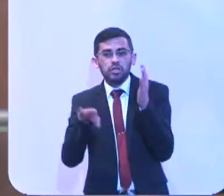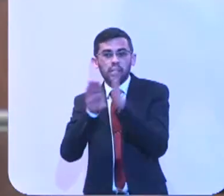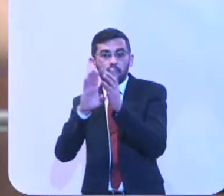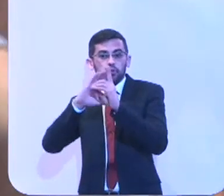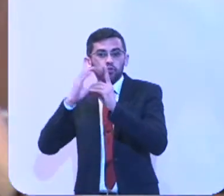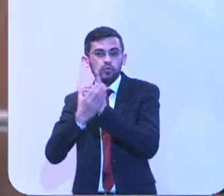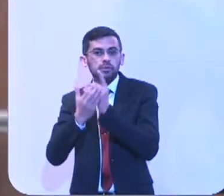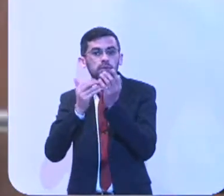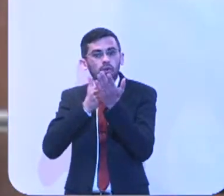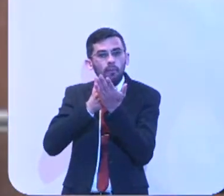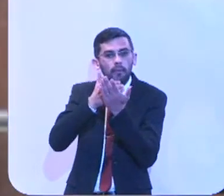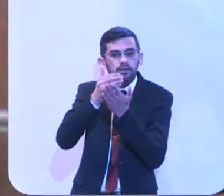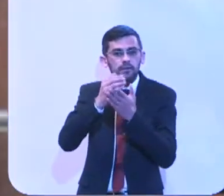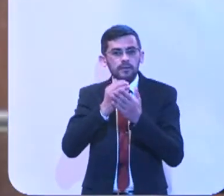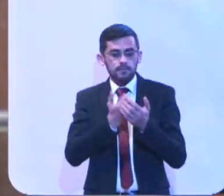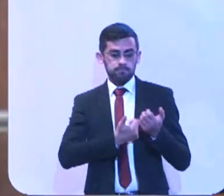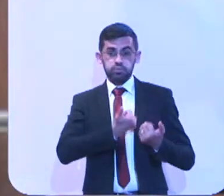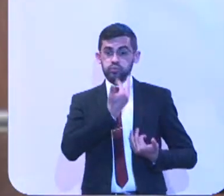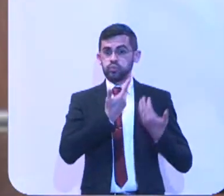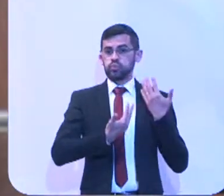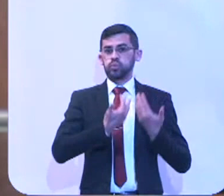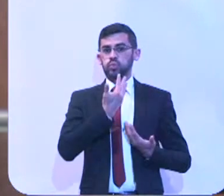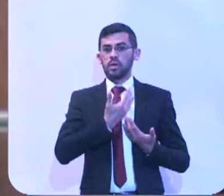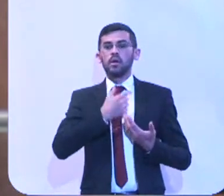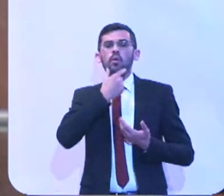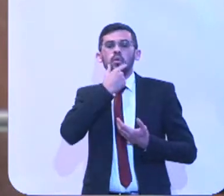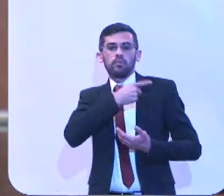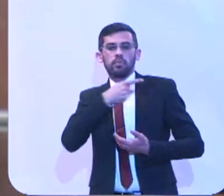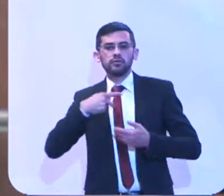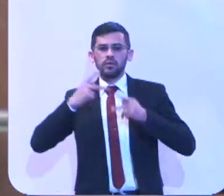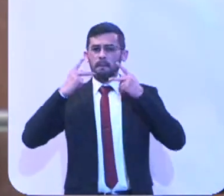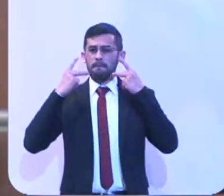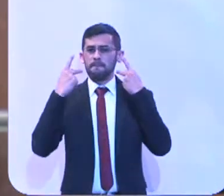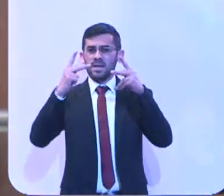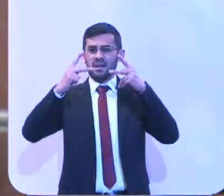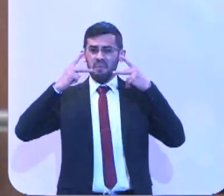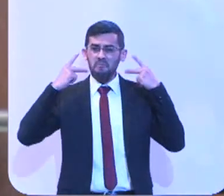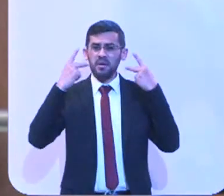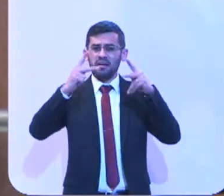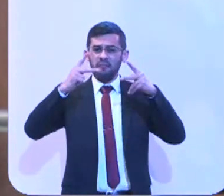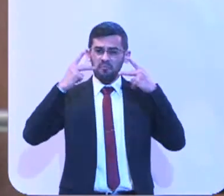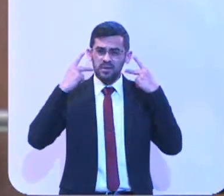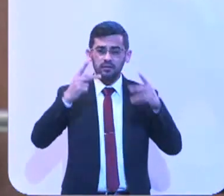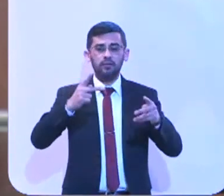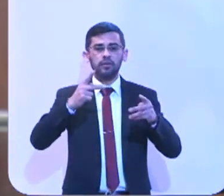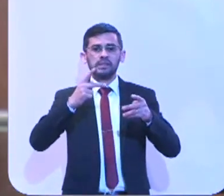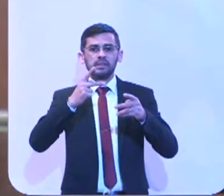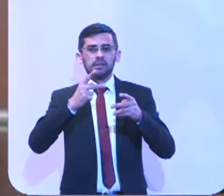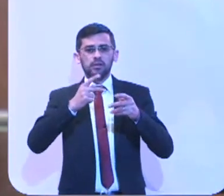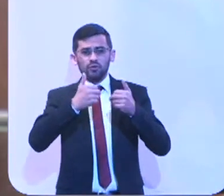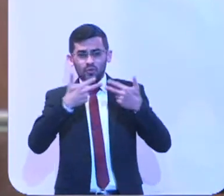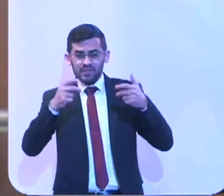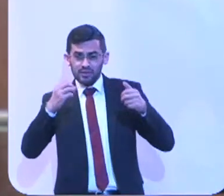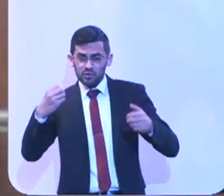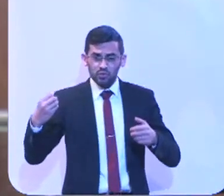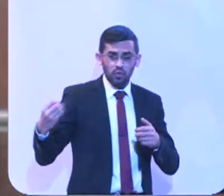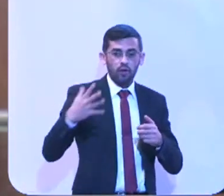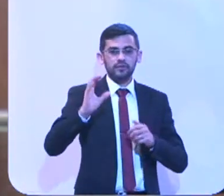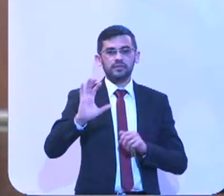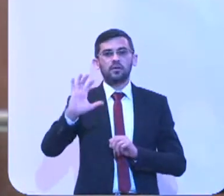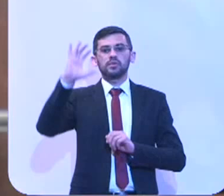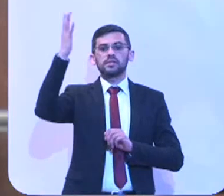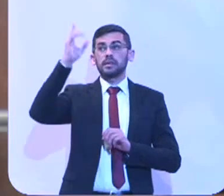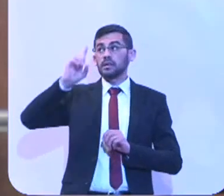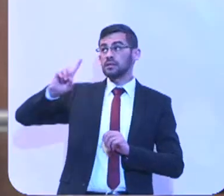um despertamento começa a acontecer. E ele pregava: rios de águas vivas vão fluir de dentro de vocês. E